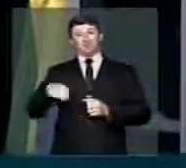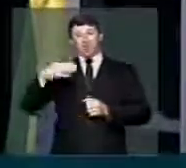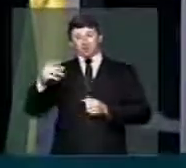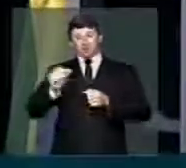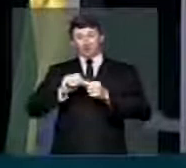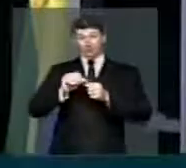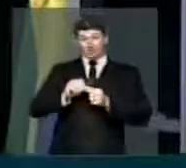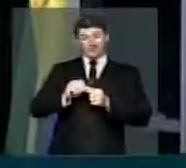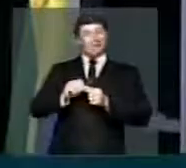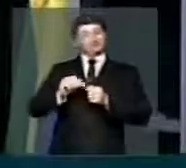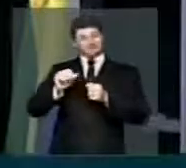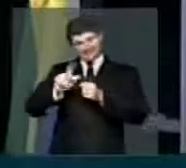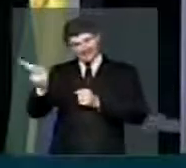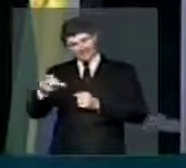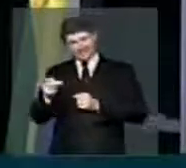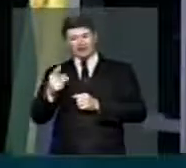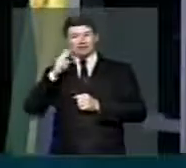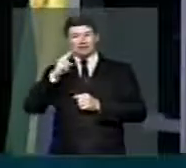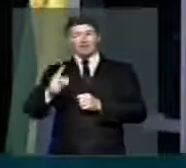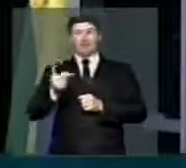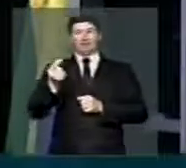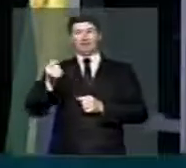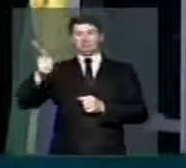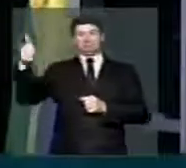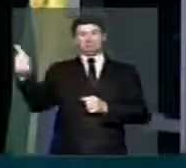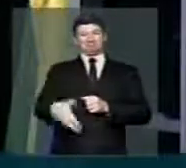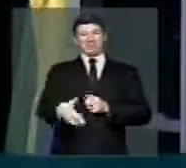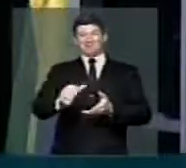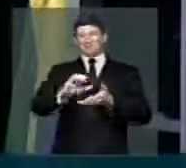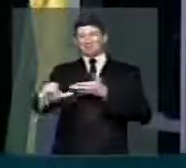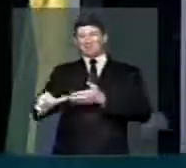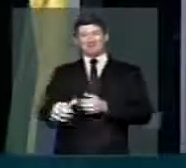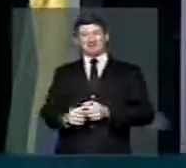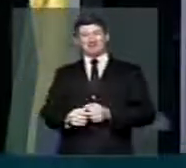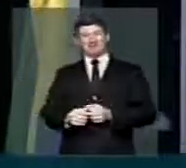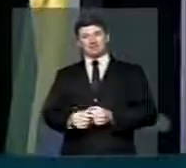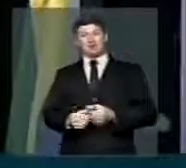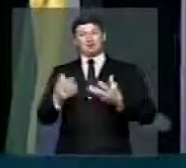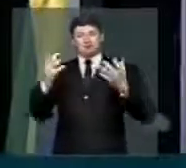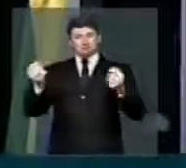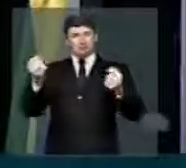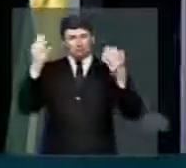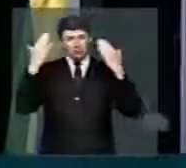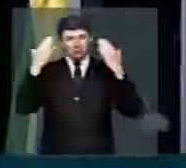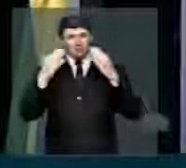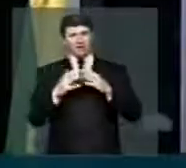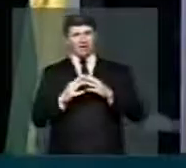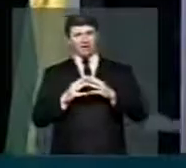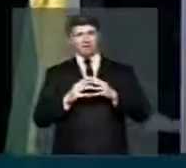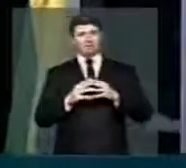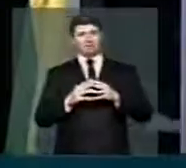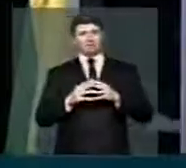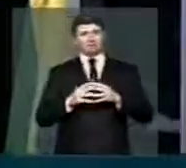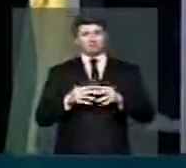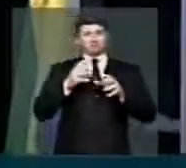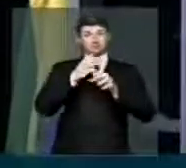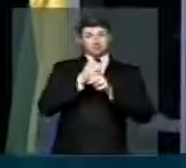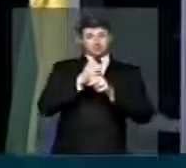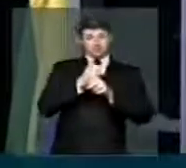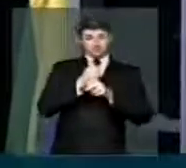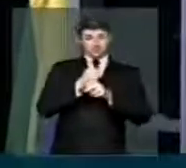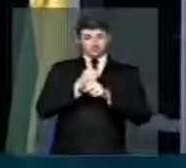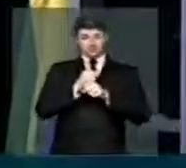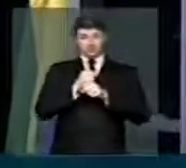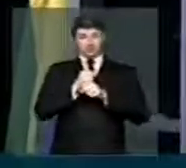gasta, gasta mal. Nós vemos dinheiro pessimamente empregado. E vamos comparar, senhor presidente. Compare o orçamento